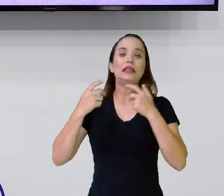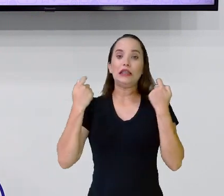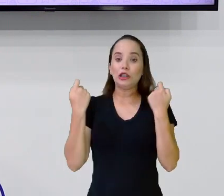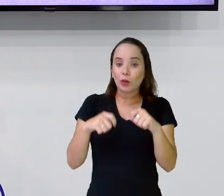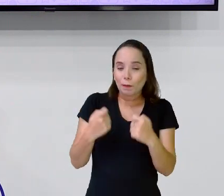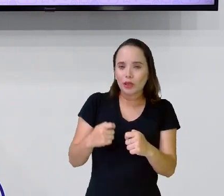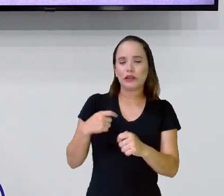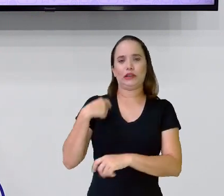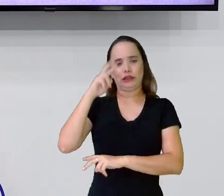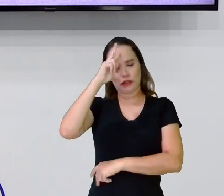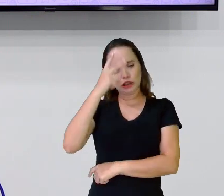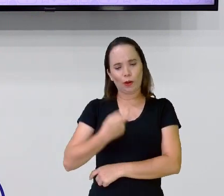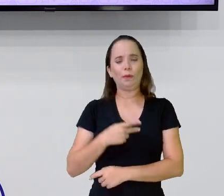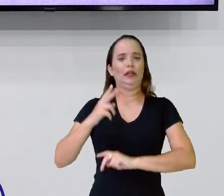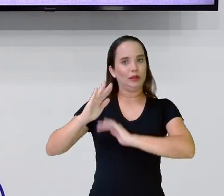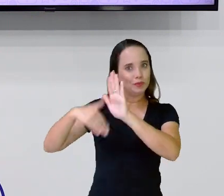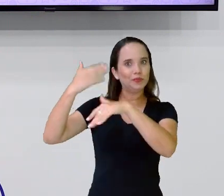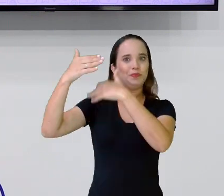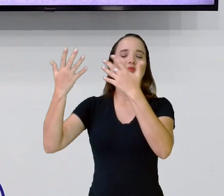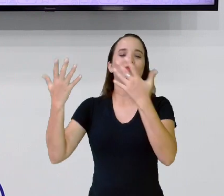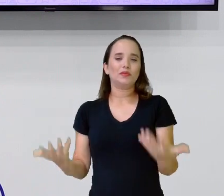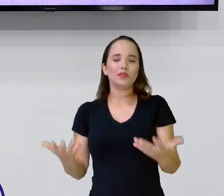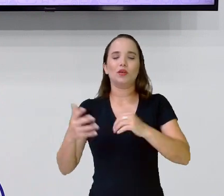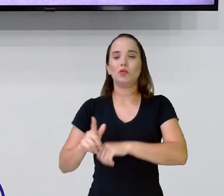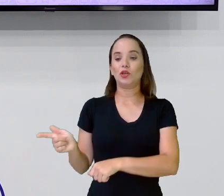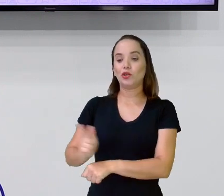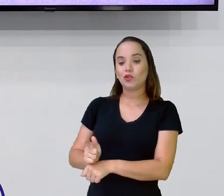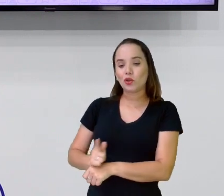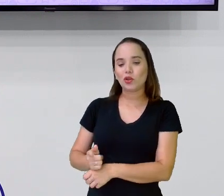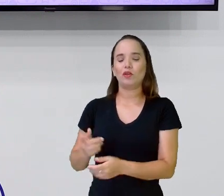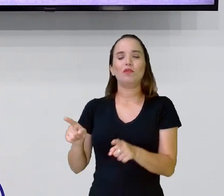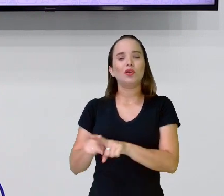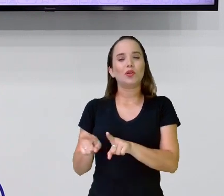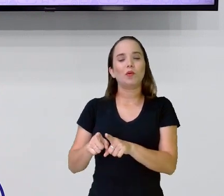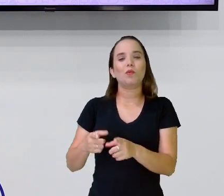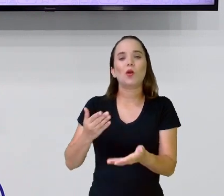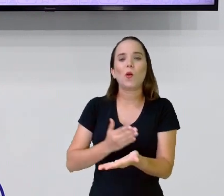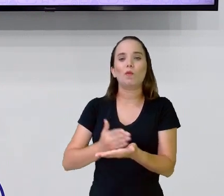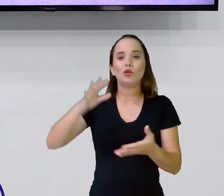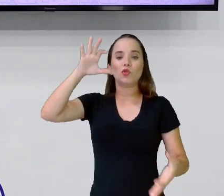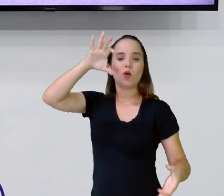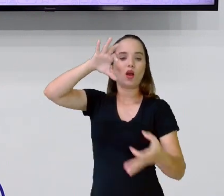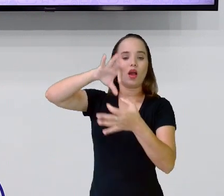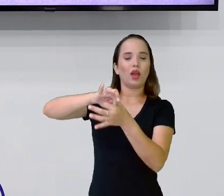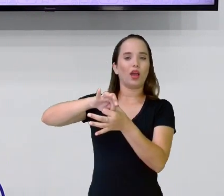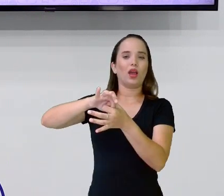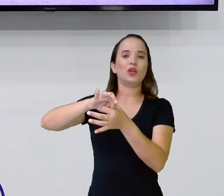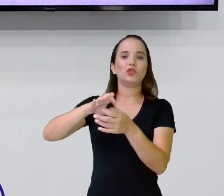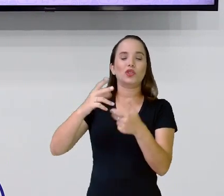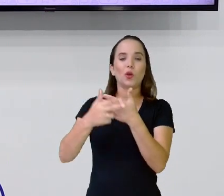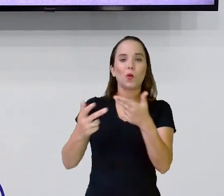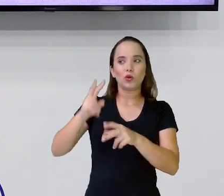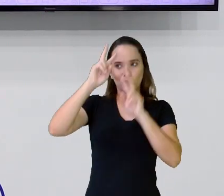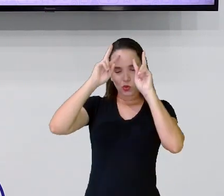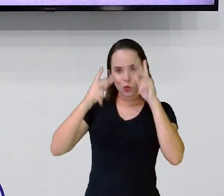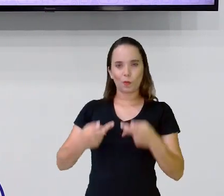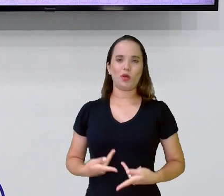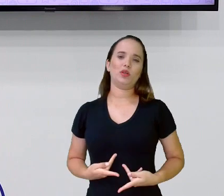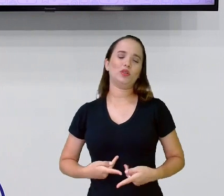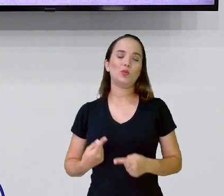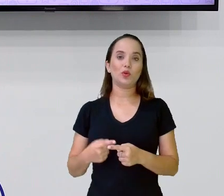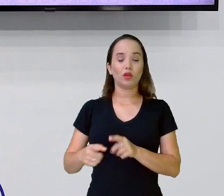e a geografia passou a abarcar também os elementos humanos, porque antes se dizia que o clima determinava